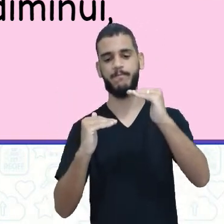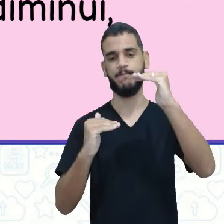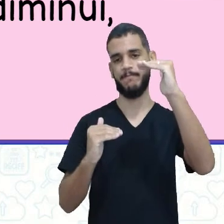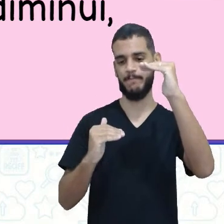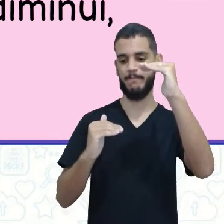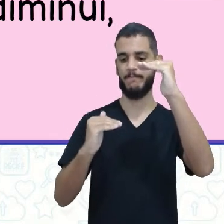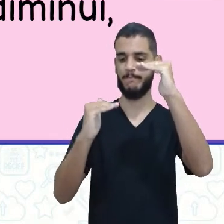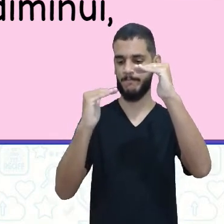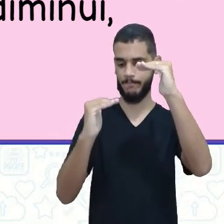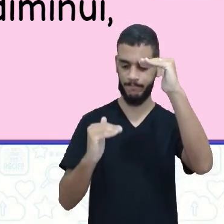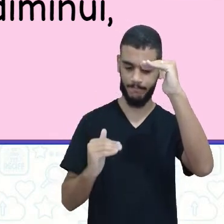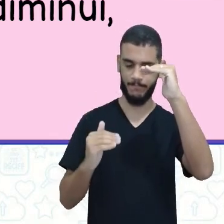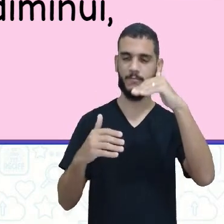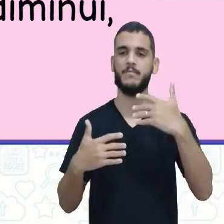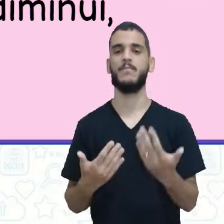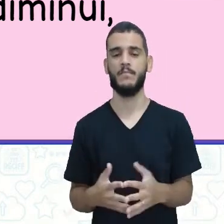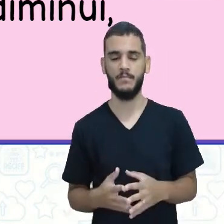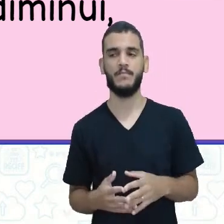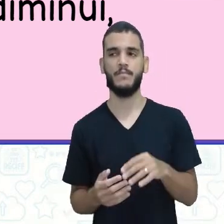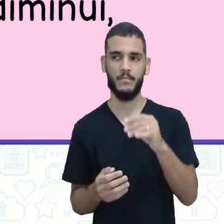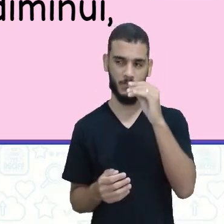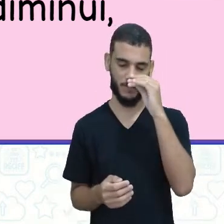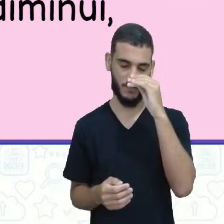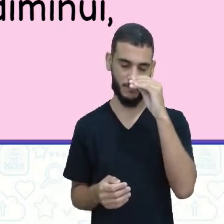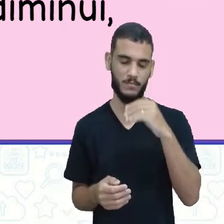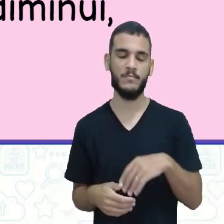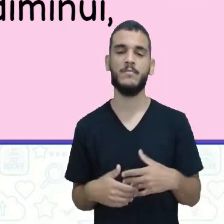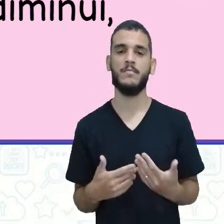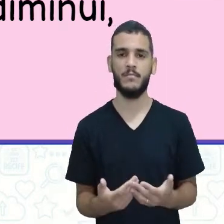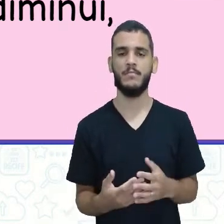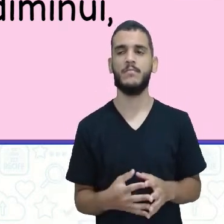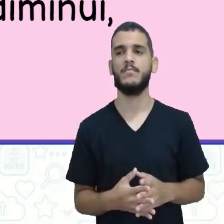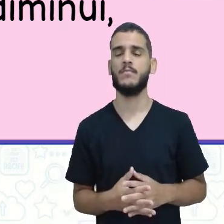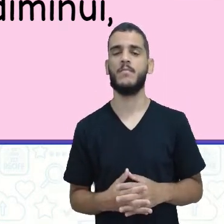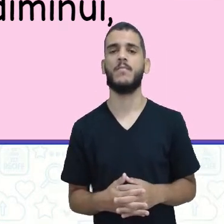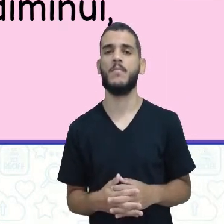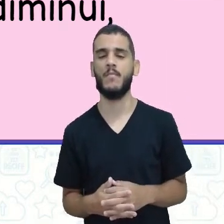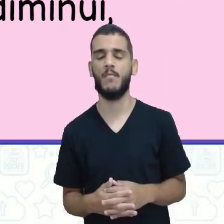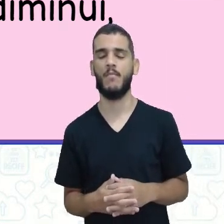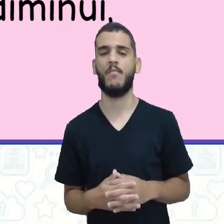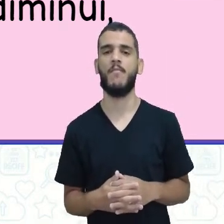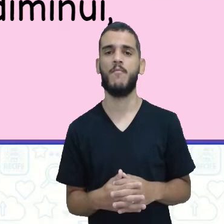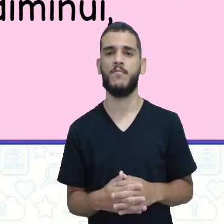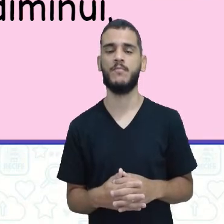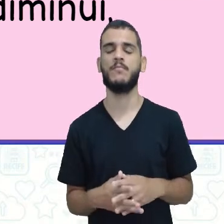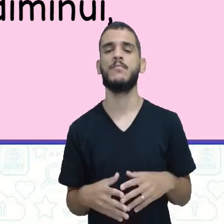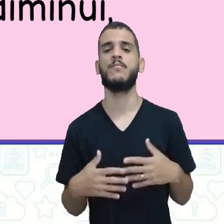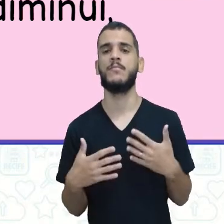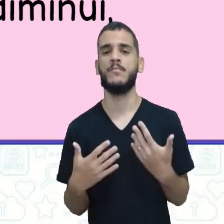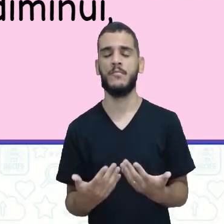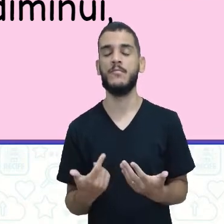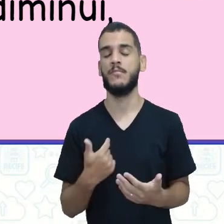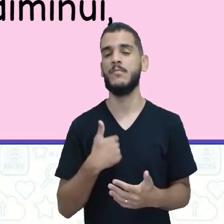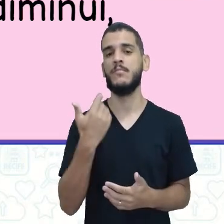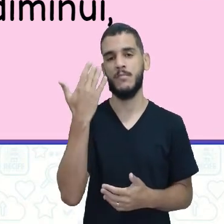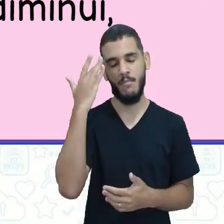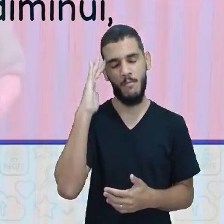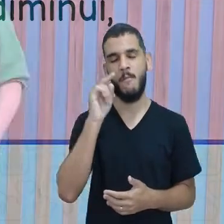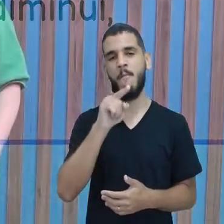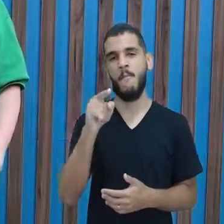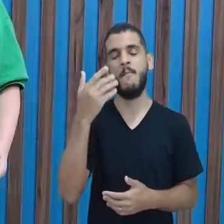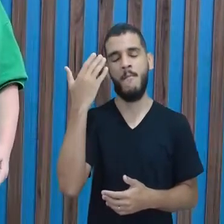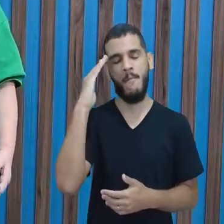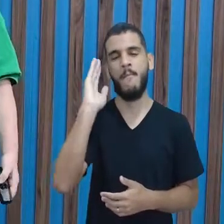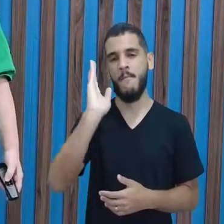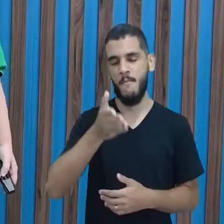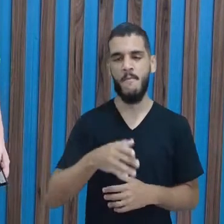aí, gente? Quando uma diminui, a outra aumenta, tá? Tudo bem. Então, isso eu acredito que essa ideia já ficou clara